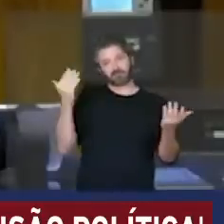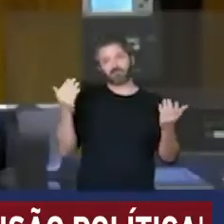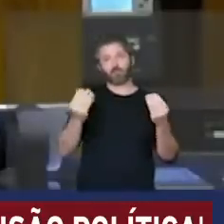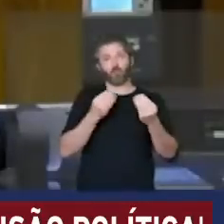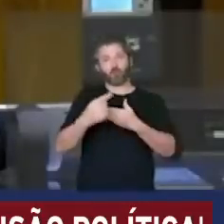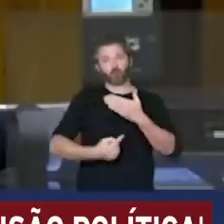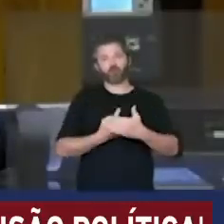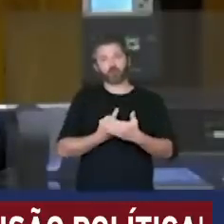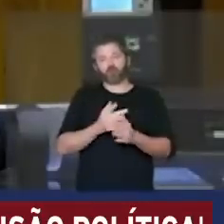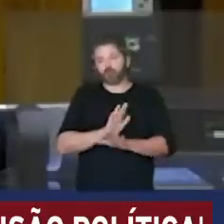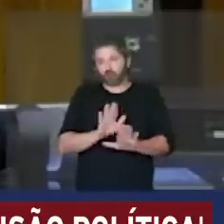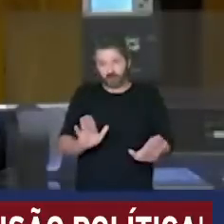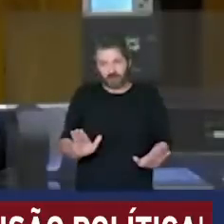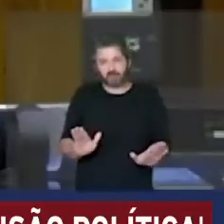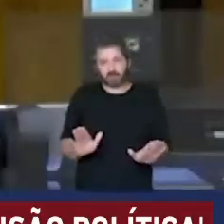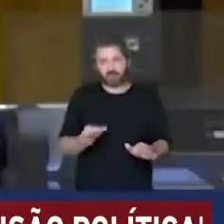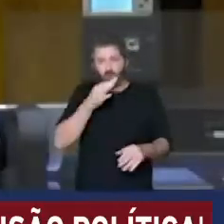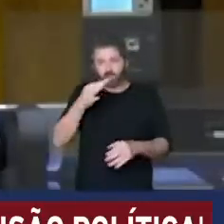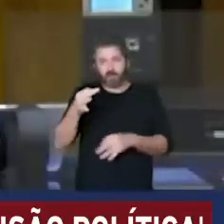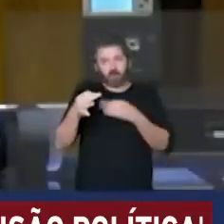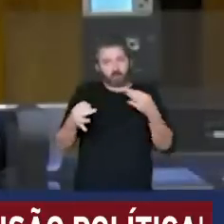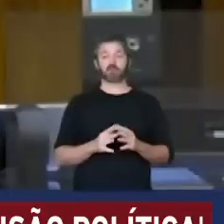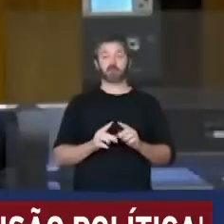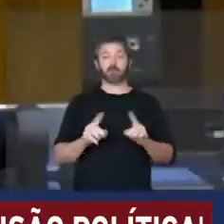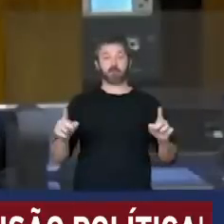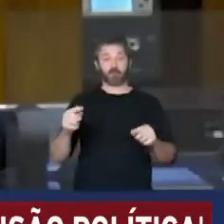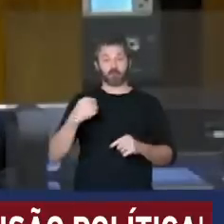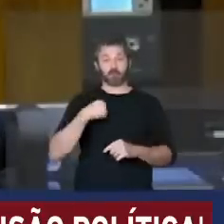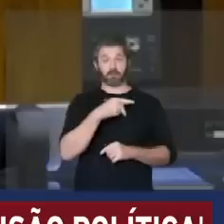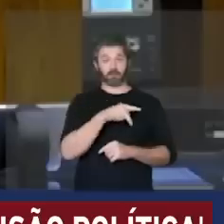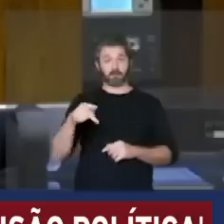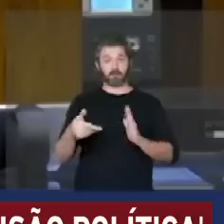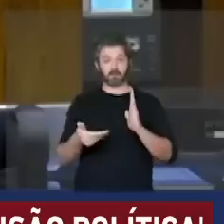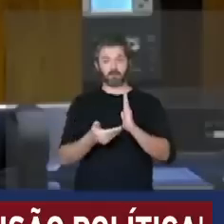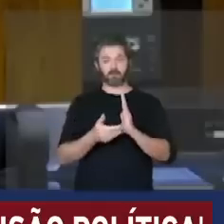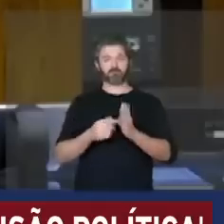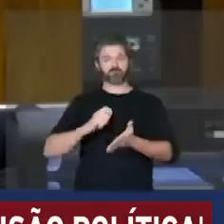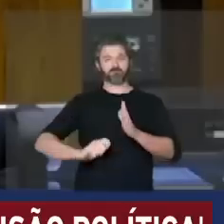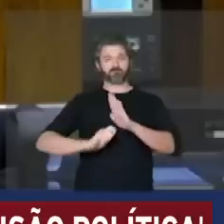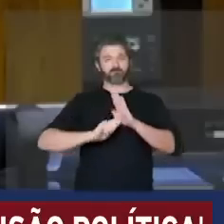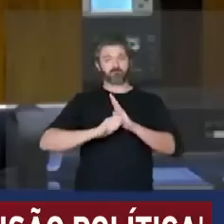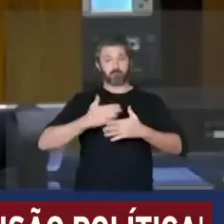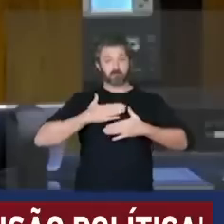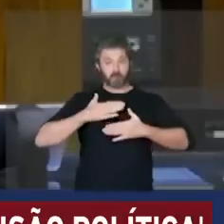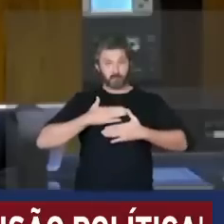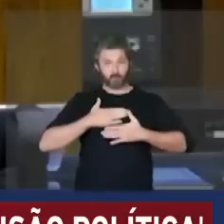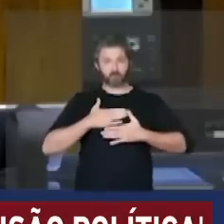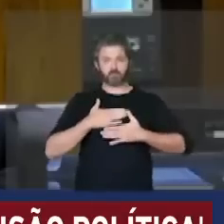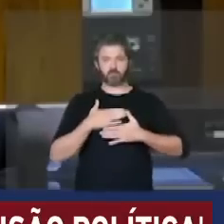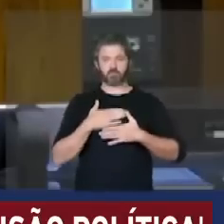de lacração palanqueira a postura de Ramos. A presidência da Câmara exige de